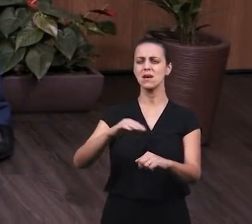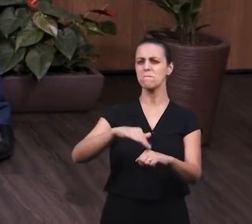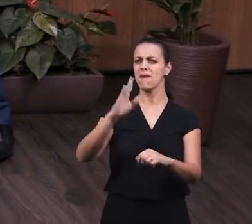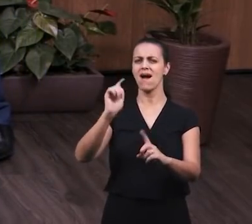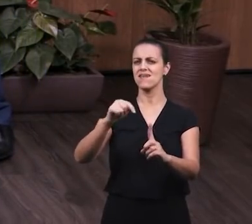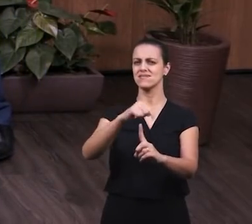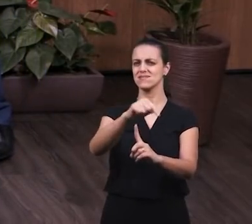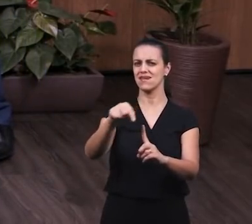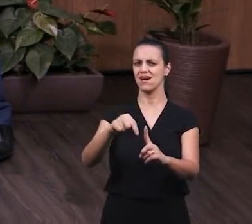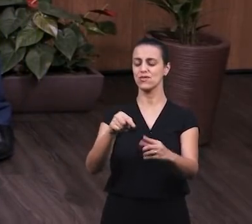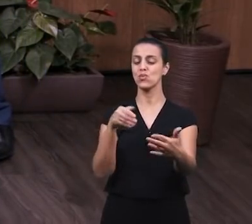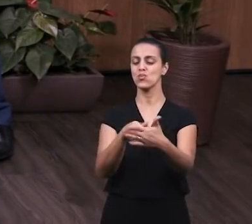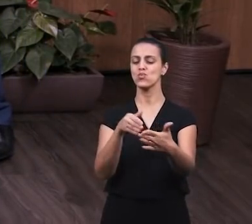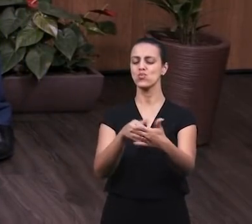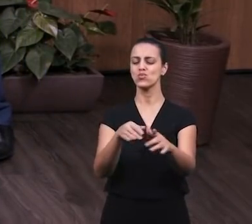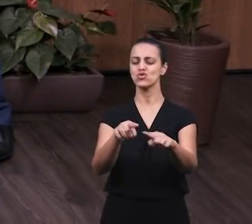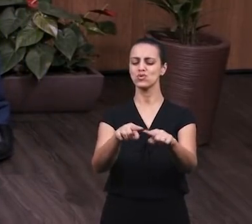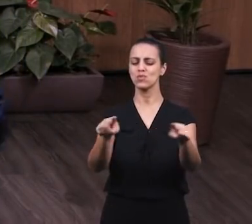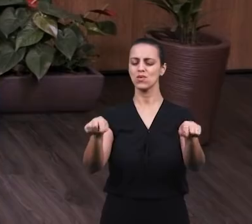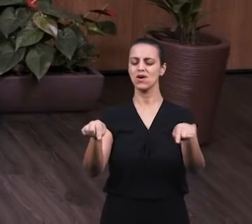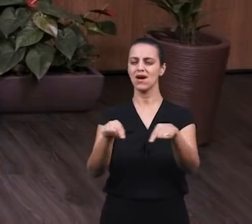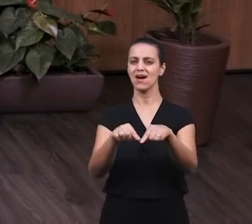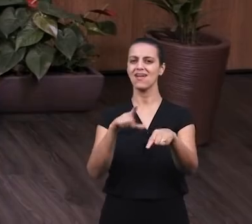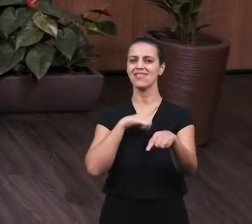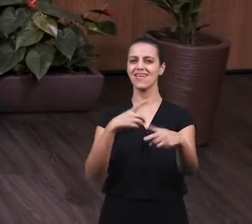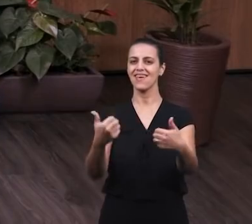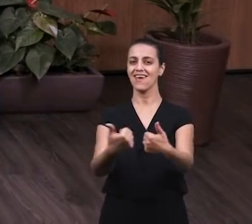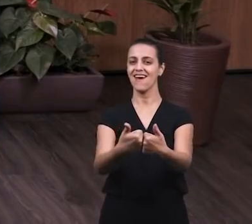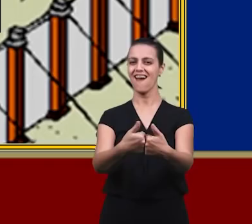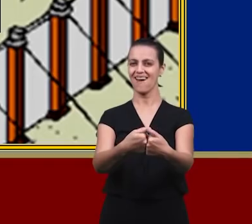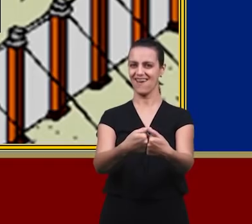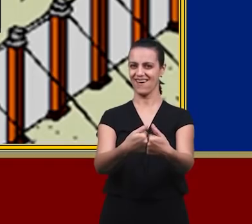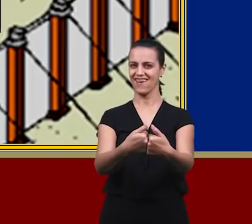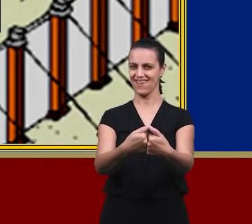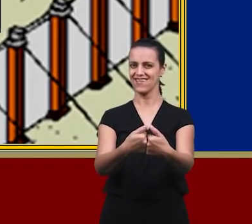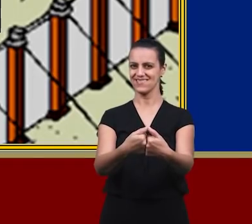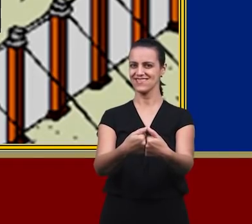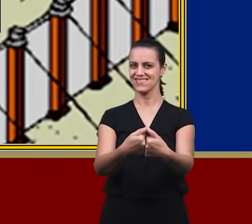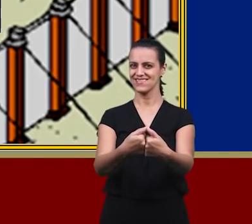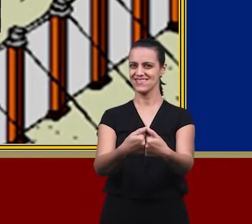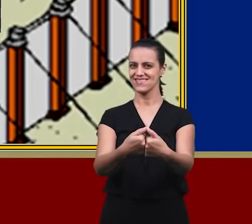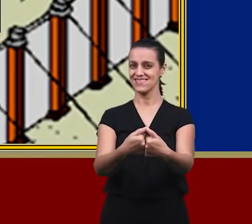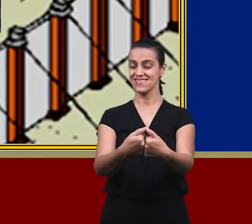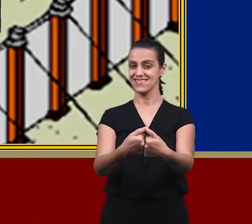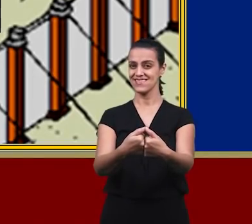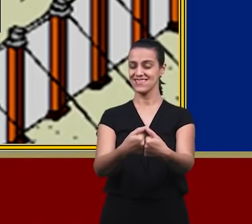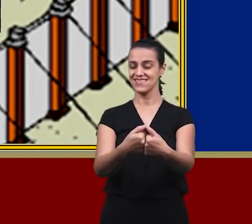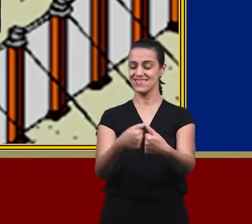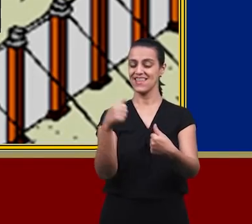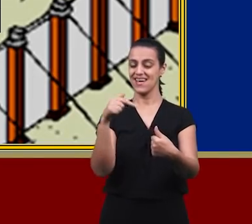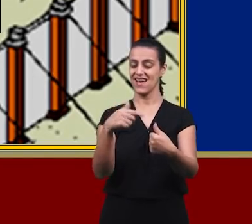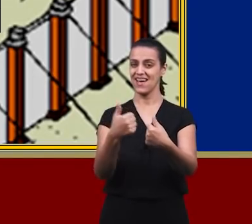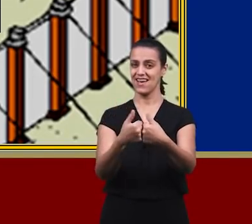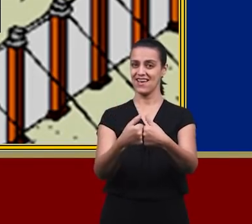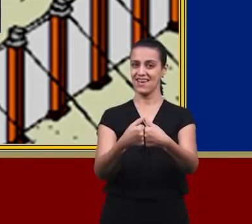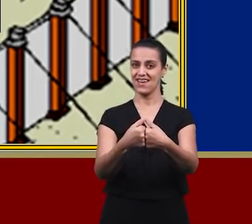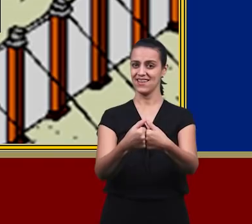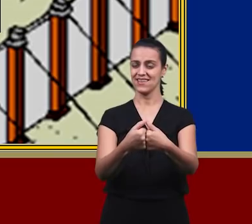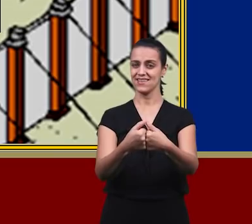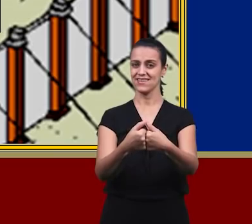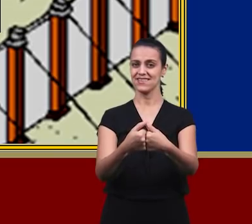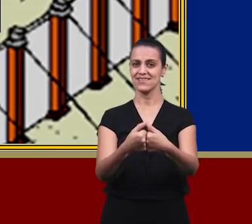último ambiente, ficava a Arca da Aliança. Esta arca aqui, que tinha